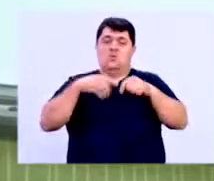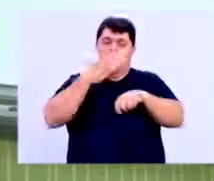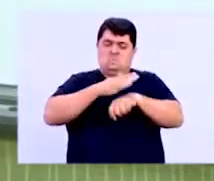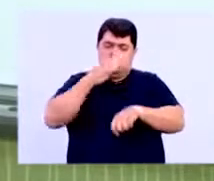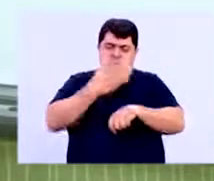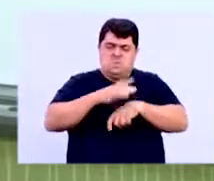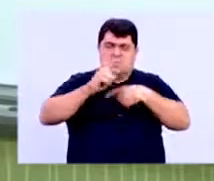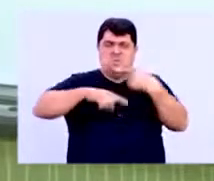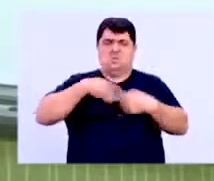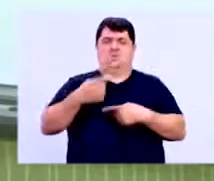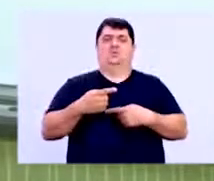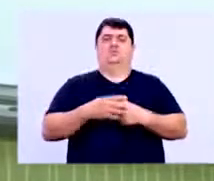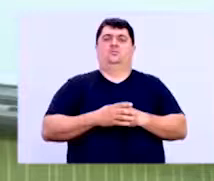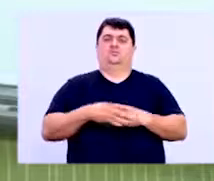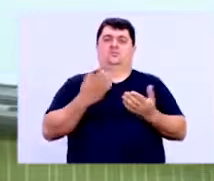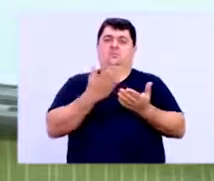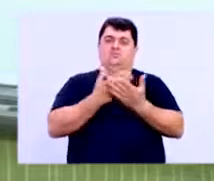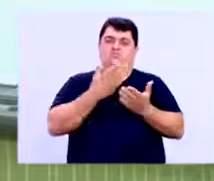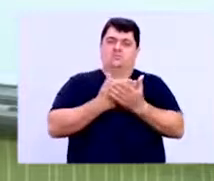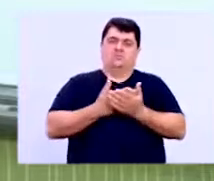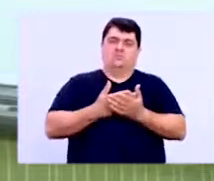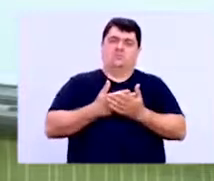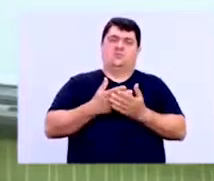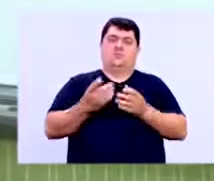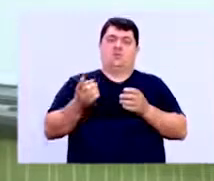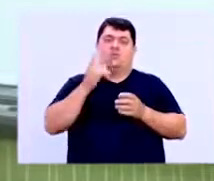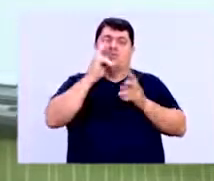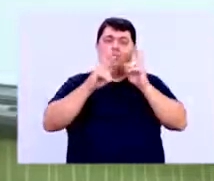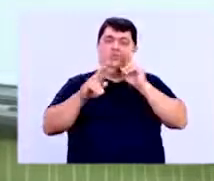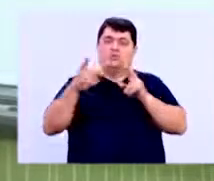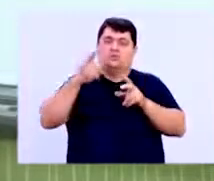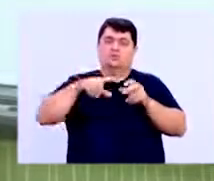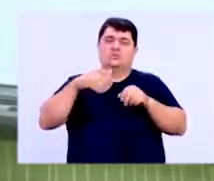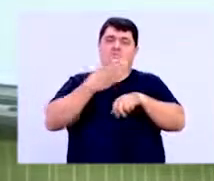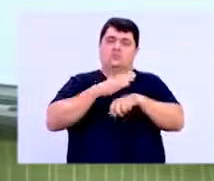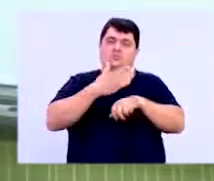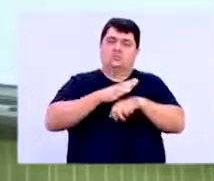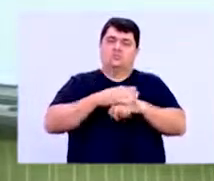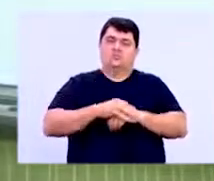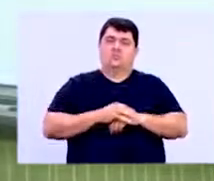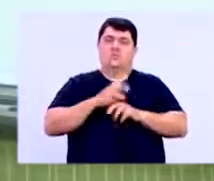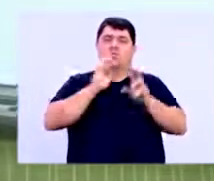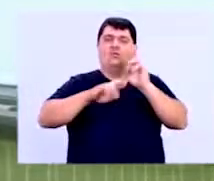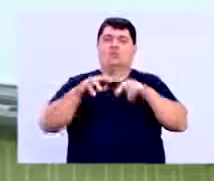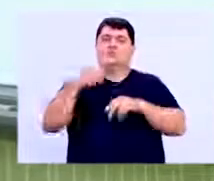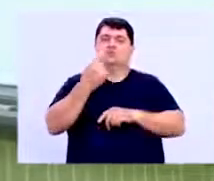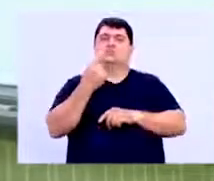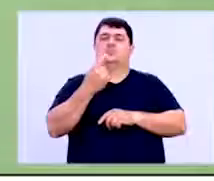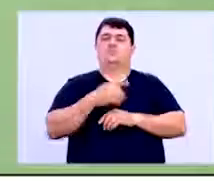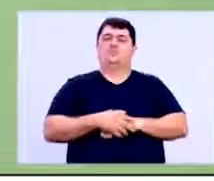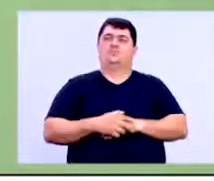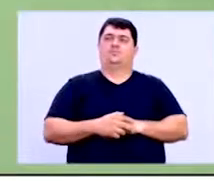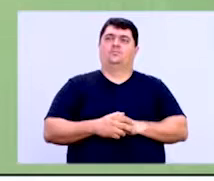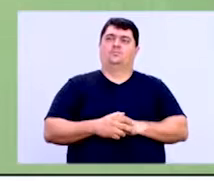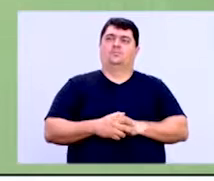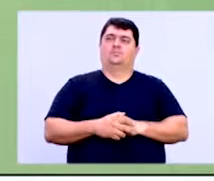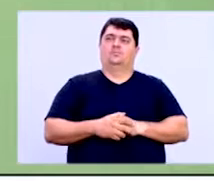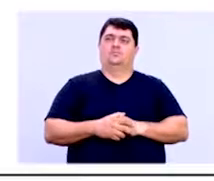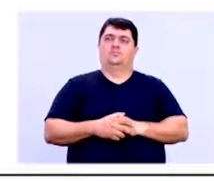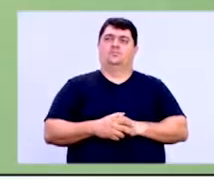prática. Então, vamos estudar, vamos rever e botar isso em prática. Vamos ver a resposta da questão 1?